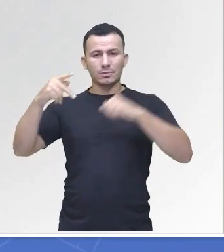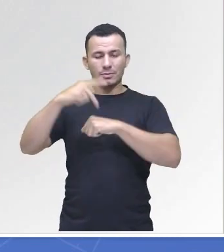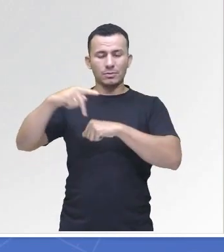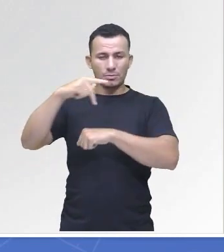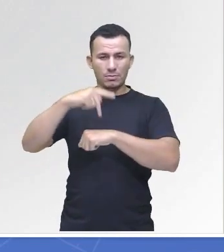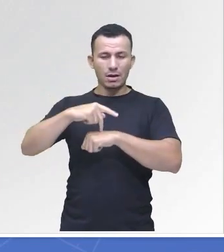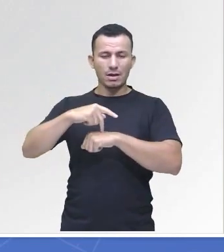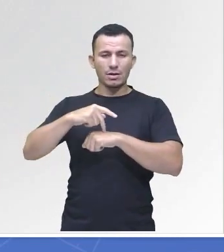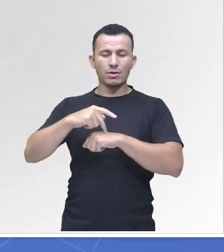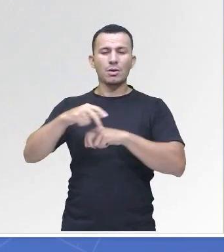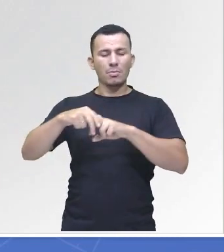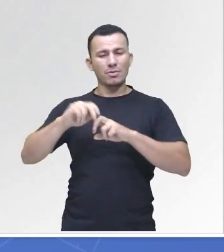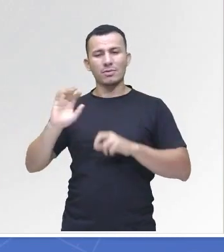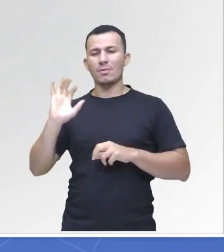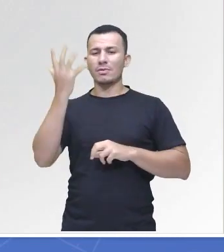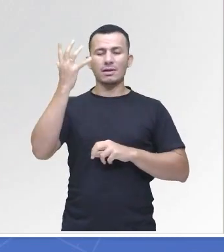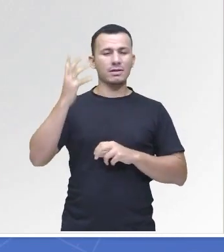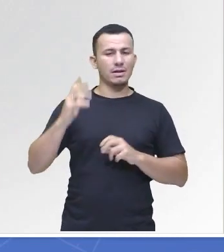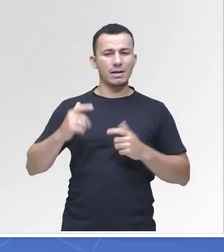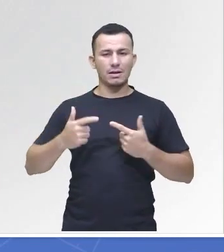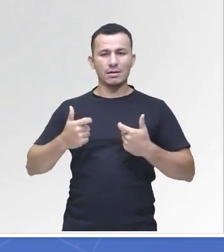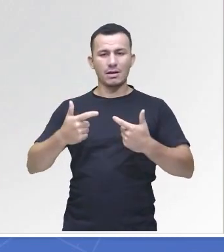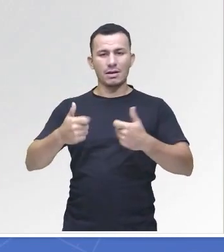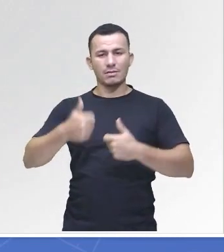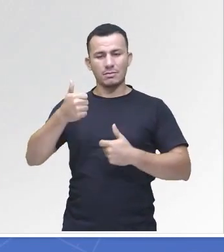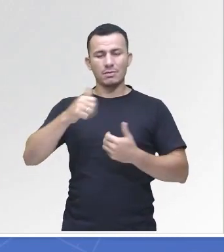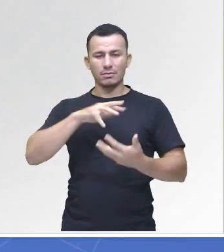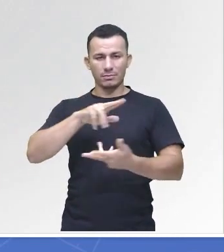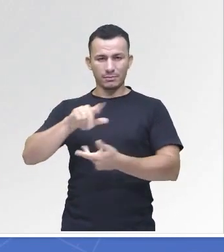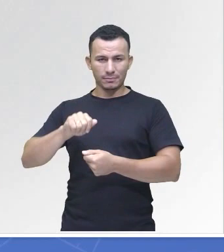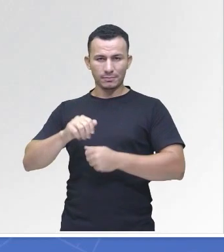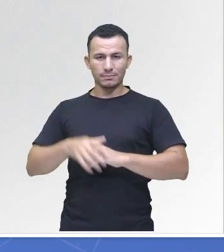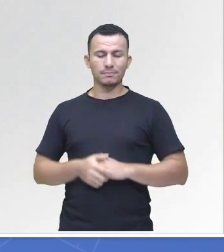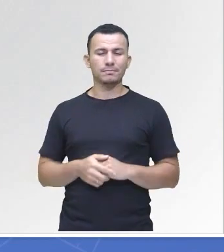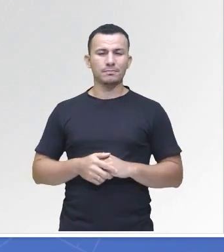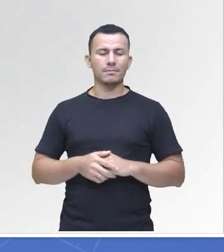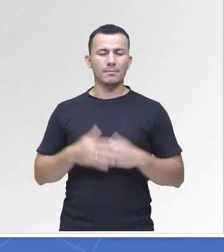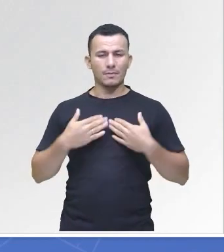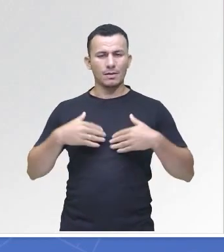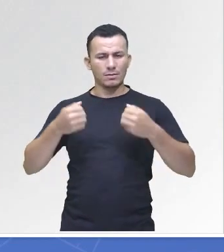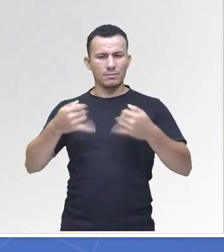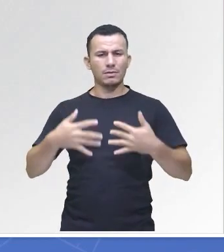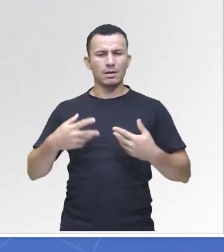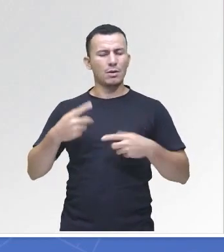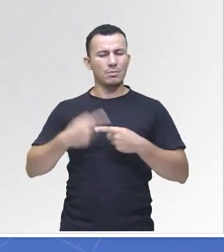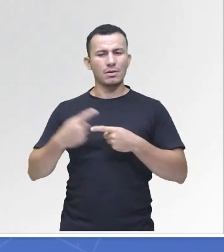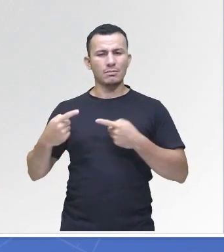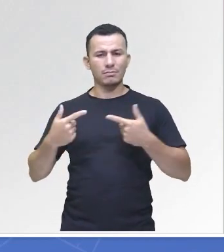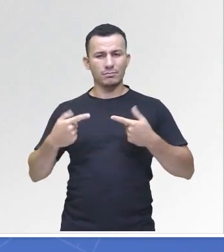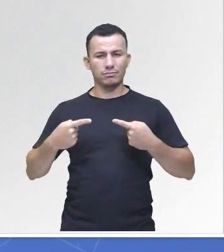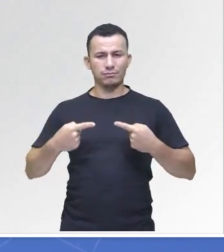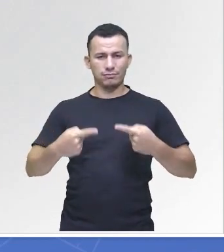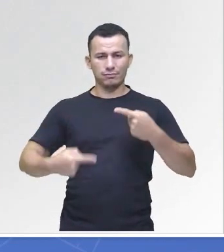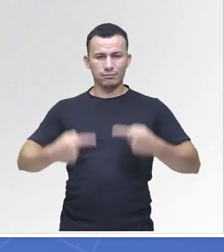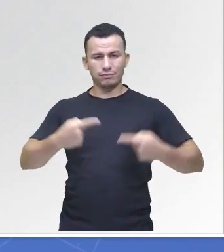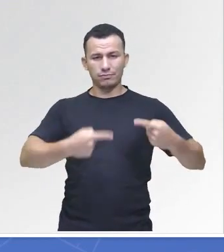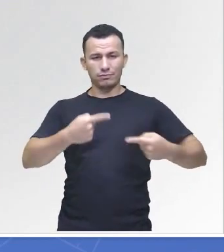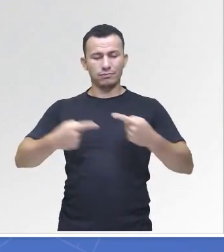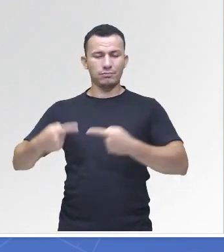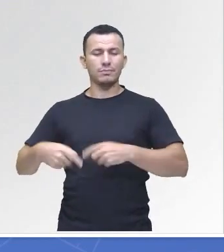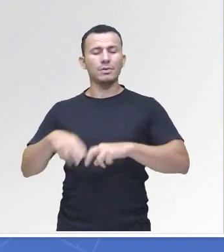Primeira Guerra Mundial. Vamos entender rapidinho esse conflito. O que acontece? Enquanto